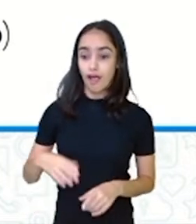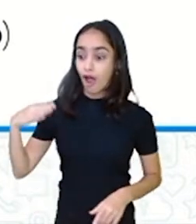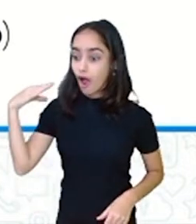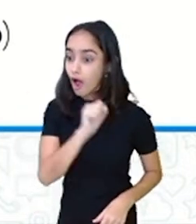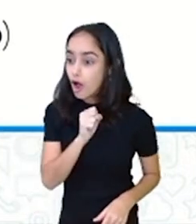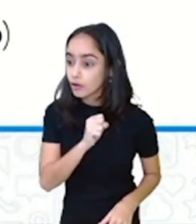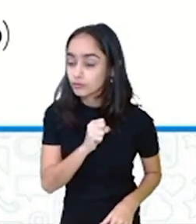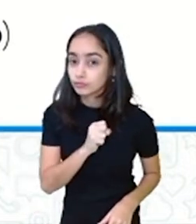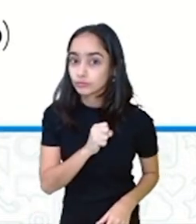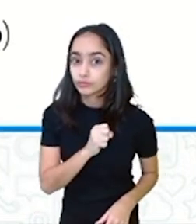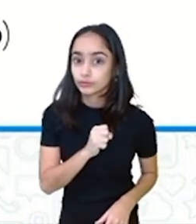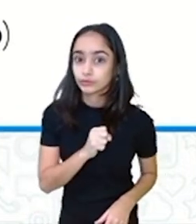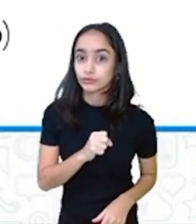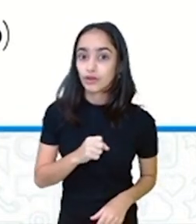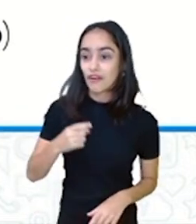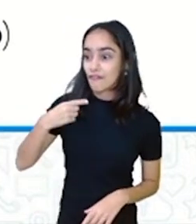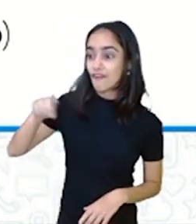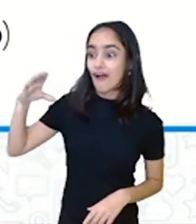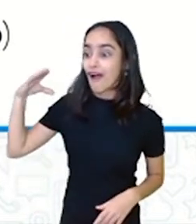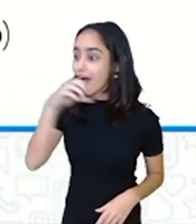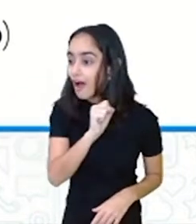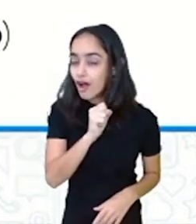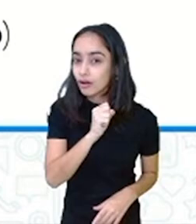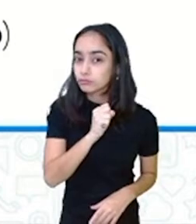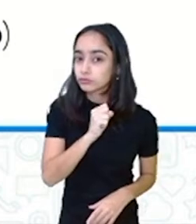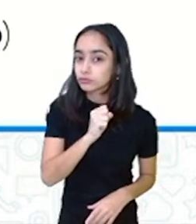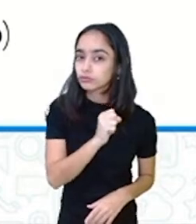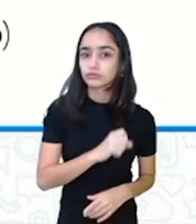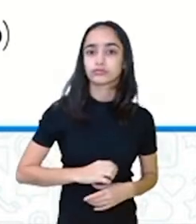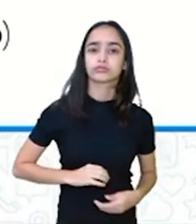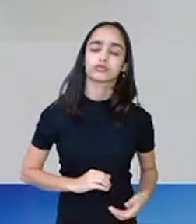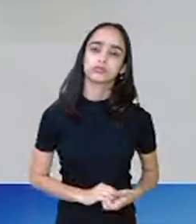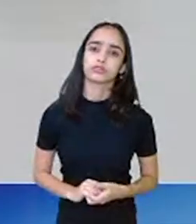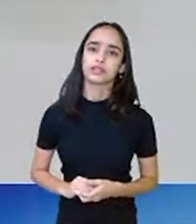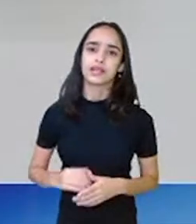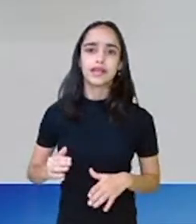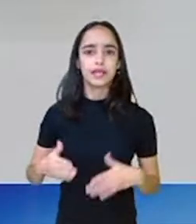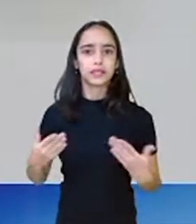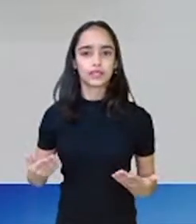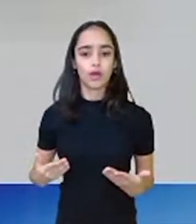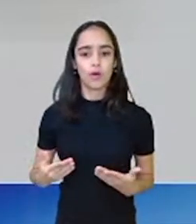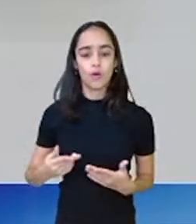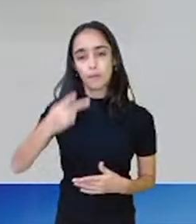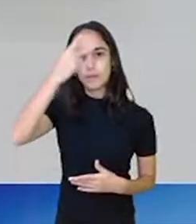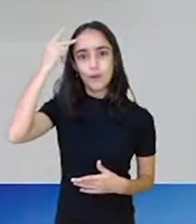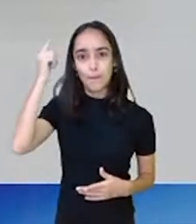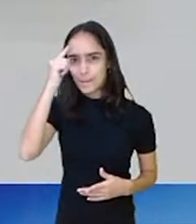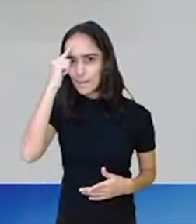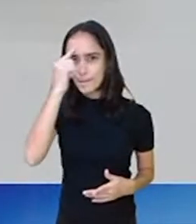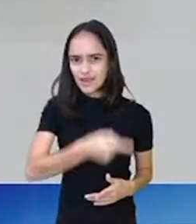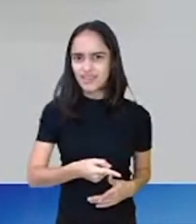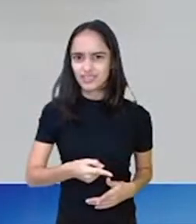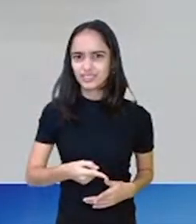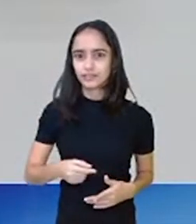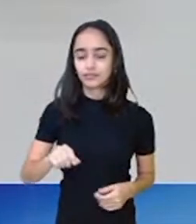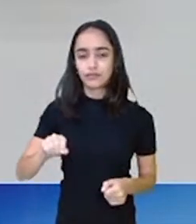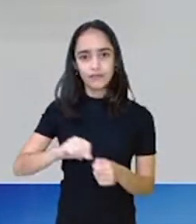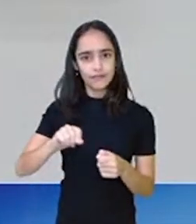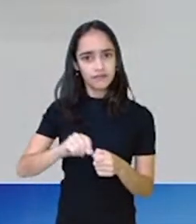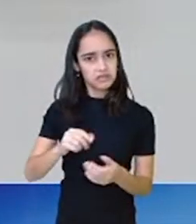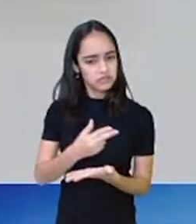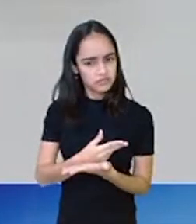rápido. Vá rápido. Isso aí é uma ordem. Alguém está querendo que o outro faça alguma coisa de